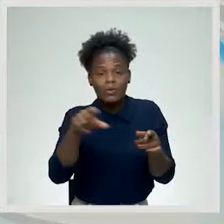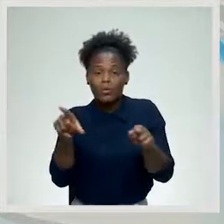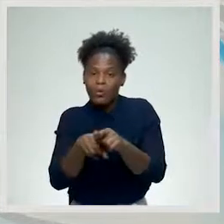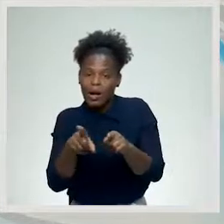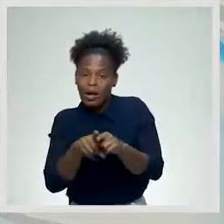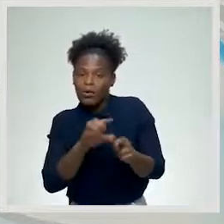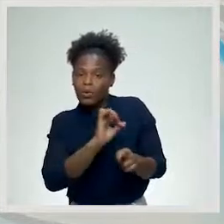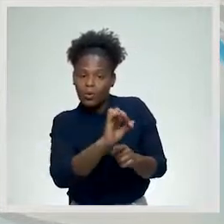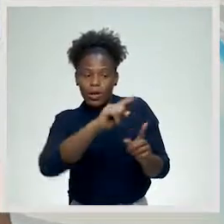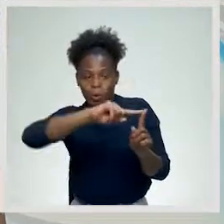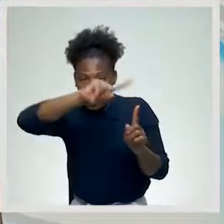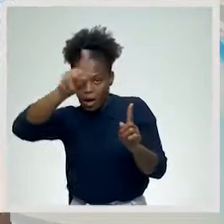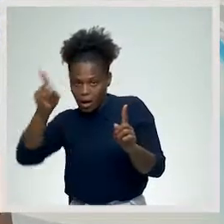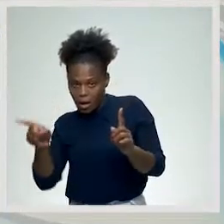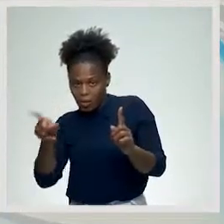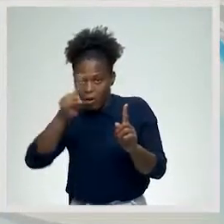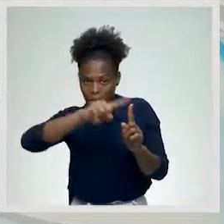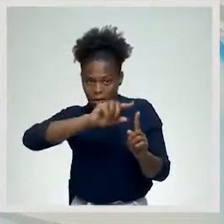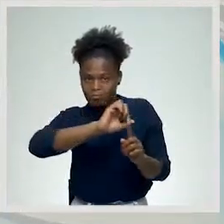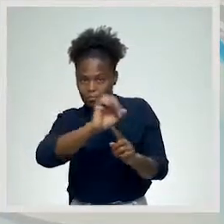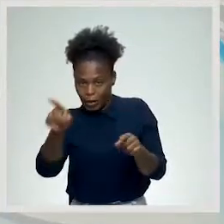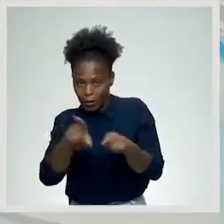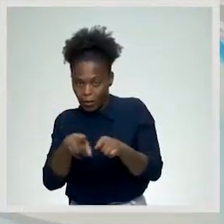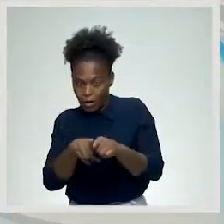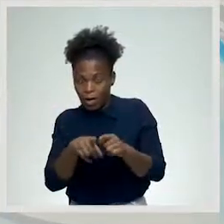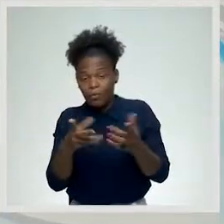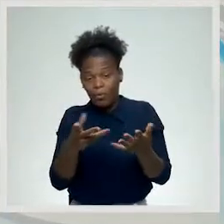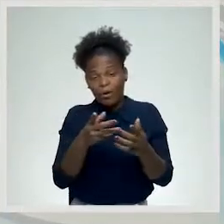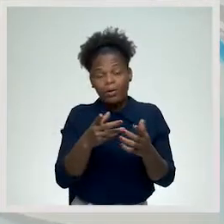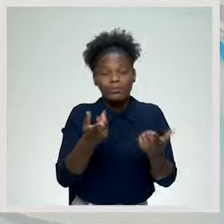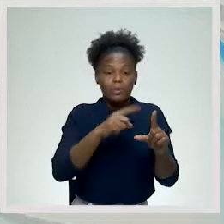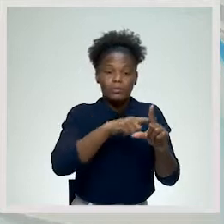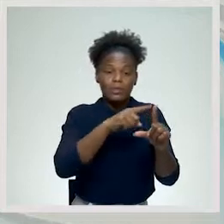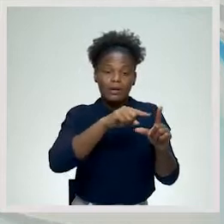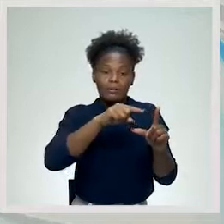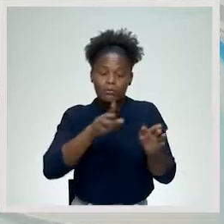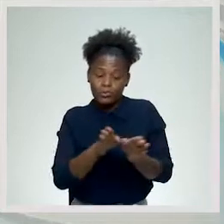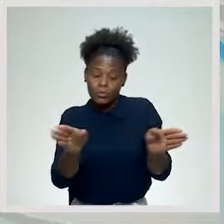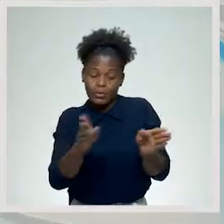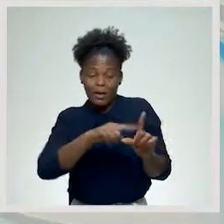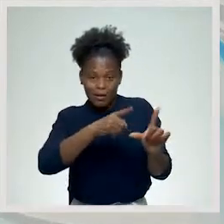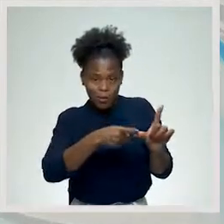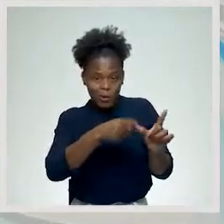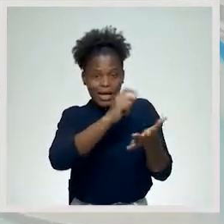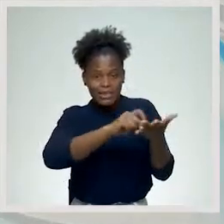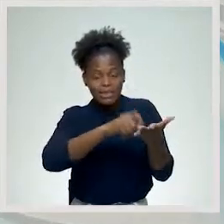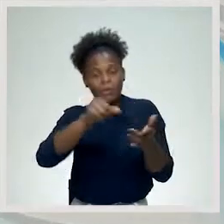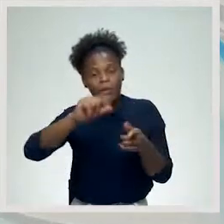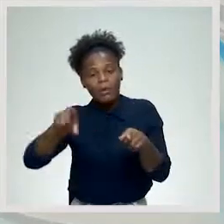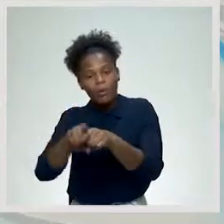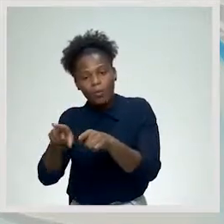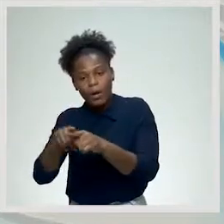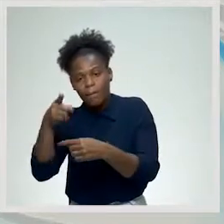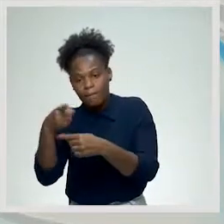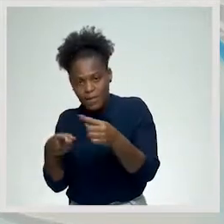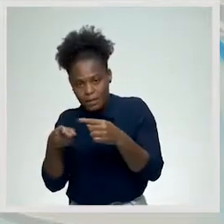amplitude do seu arco correspondente, logo, a amplitude do ângulo inscrito também é igual a